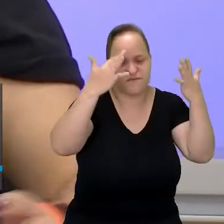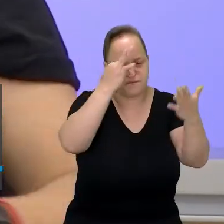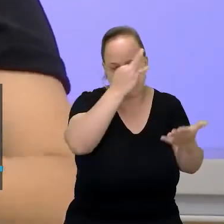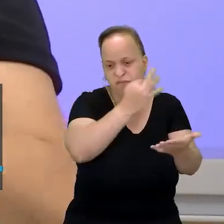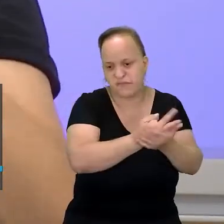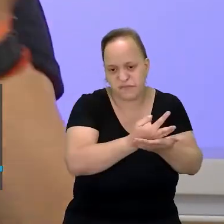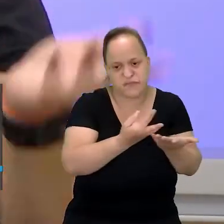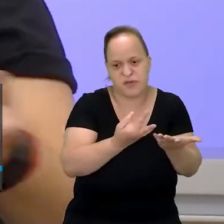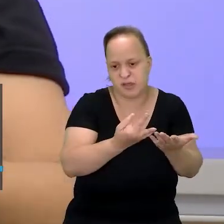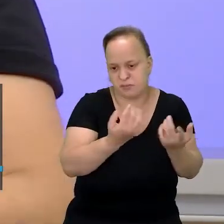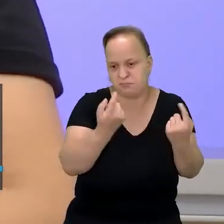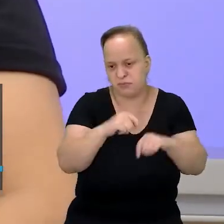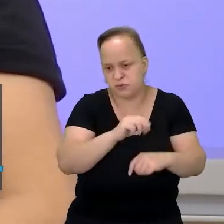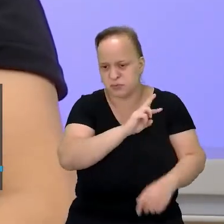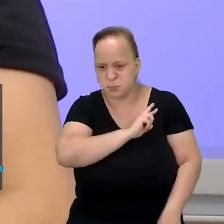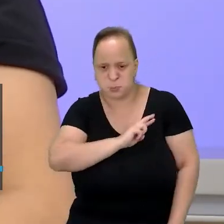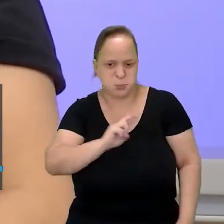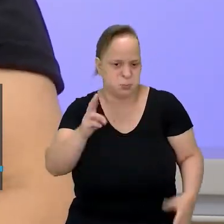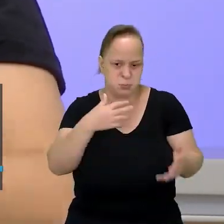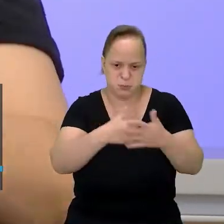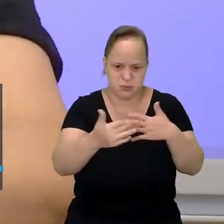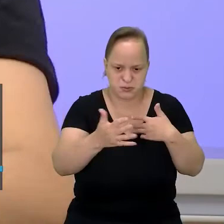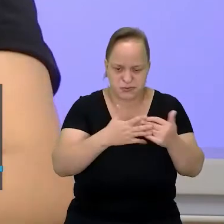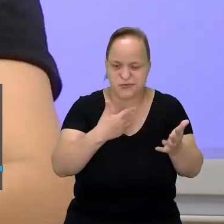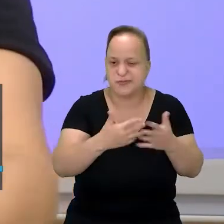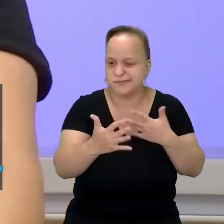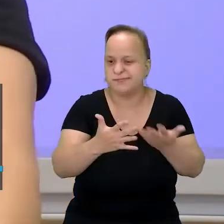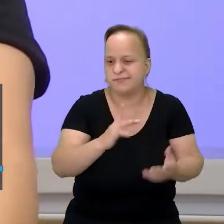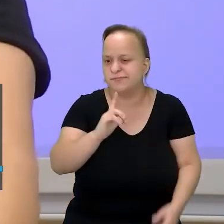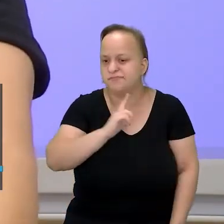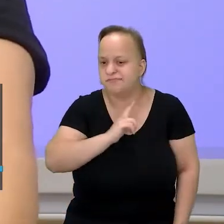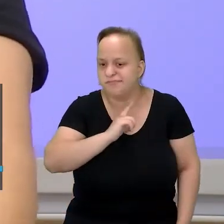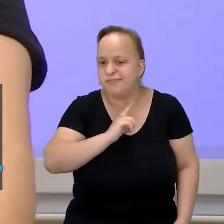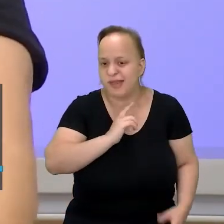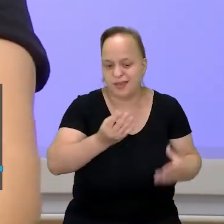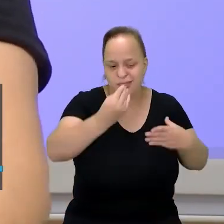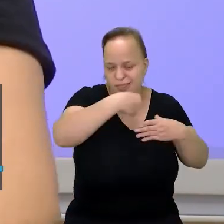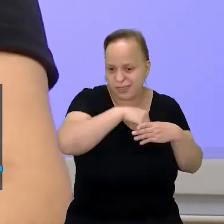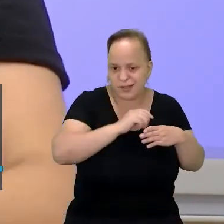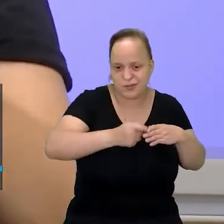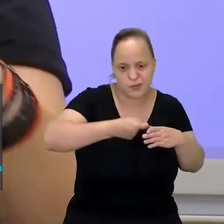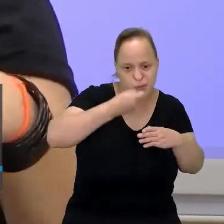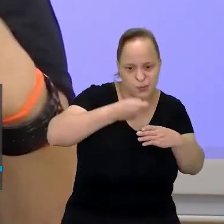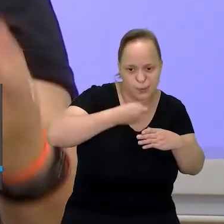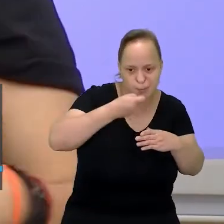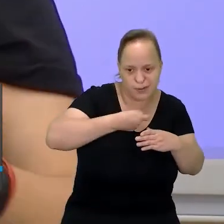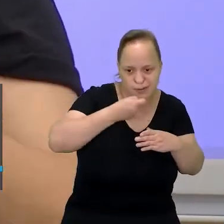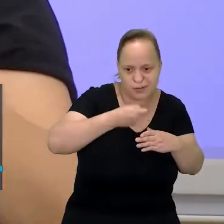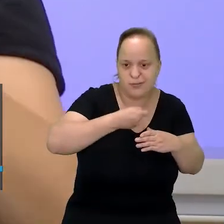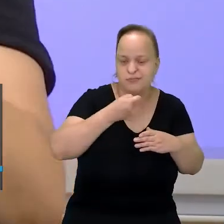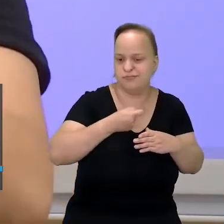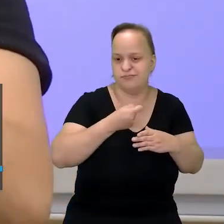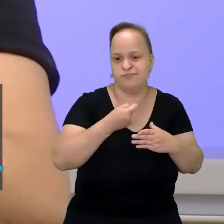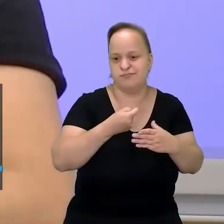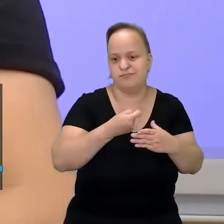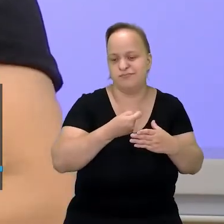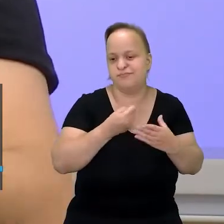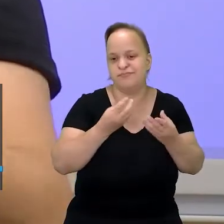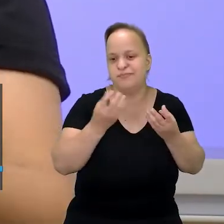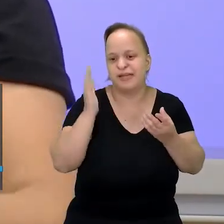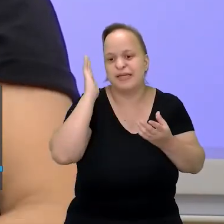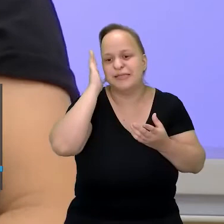ser religião, pode ser outro tipo de prática. Você tem um aspecto alimentar, né? E o alimento não precisa ser